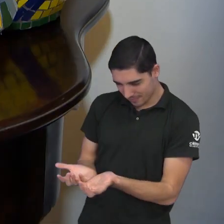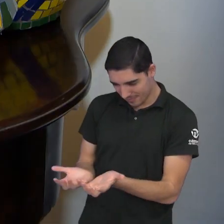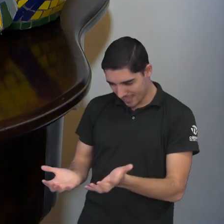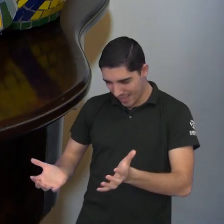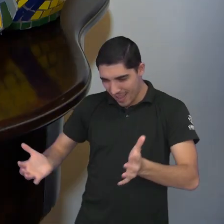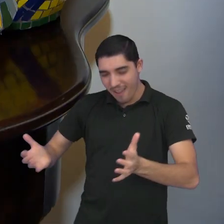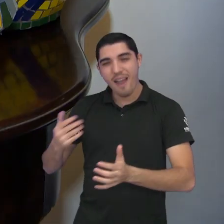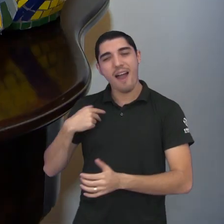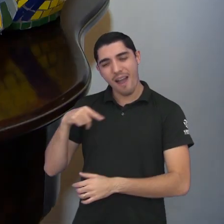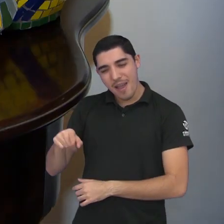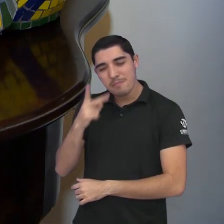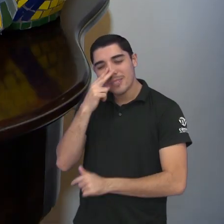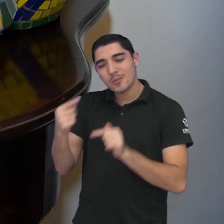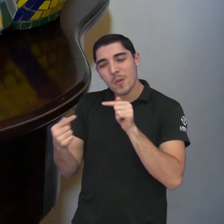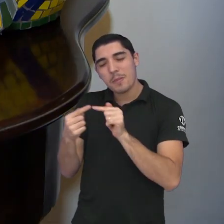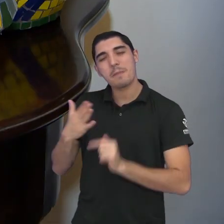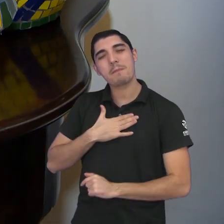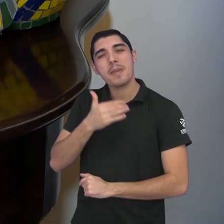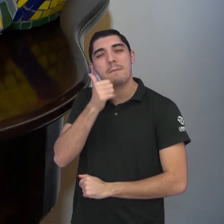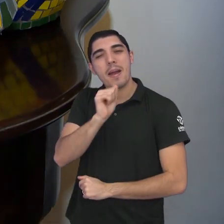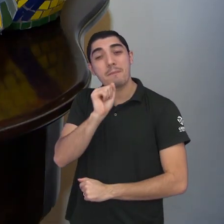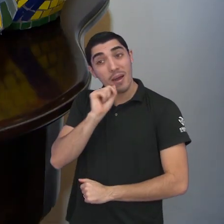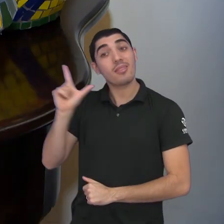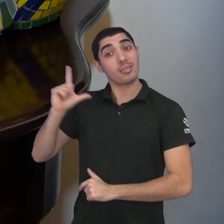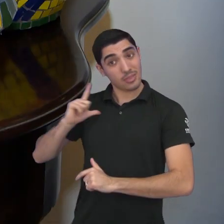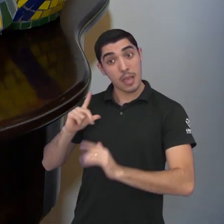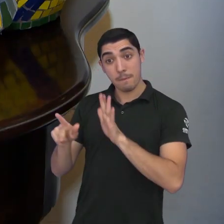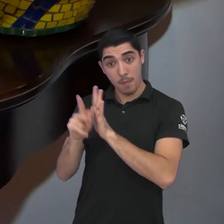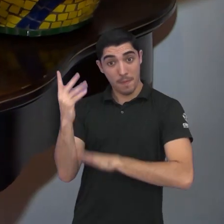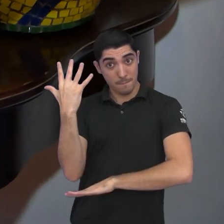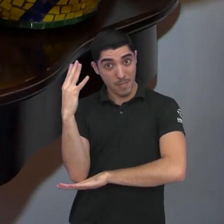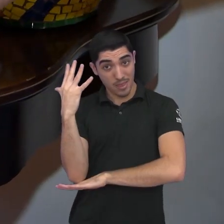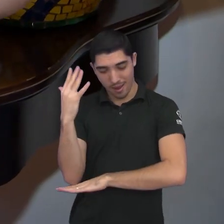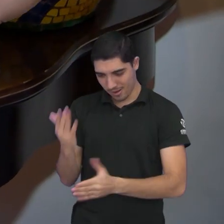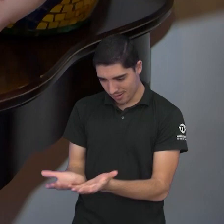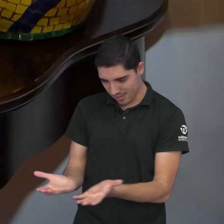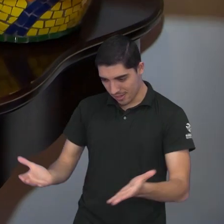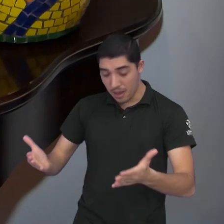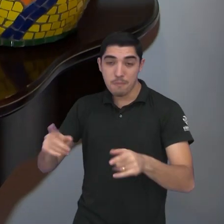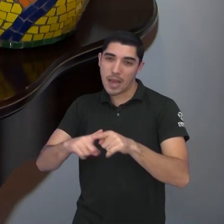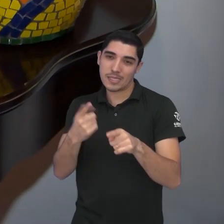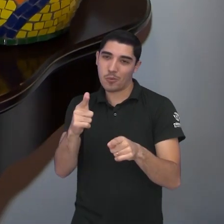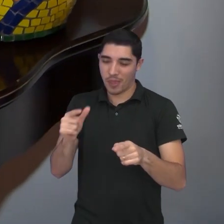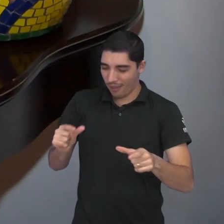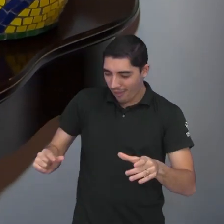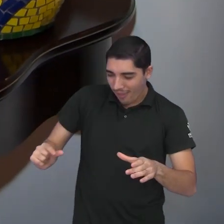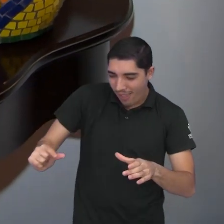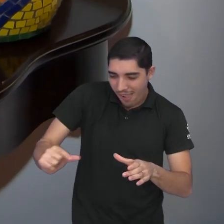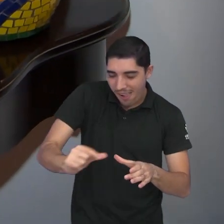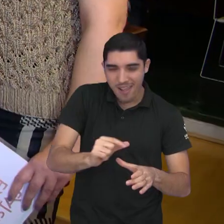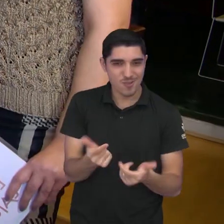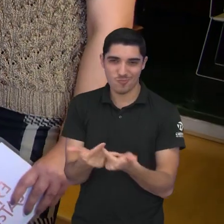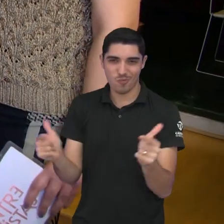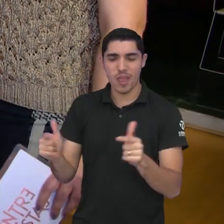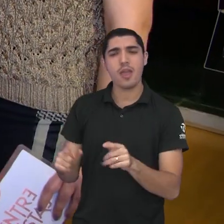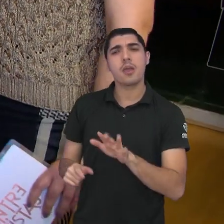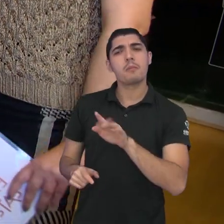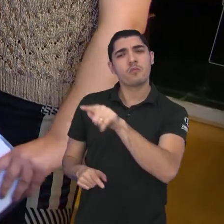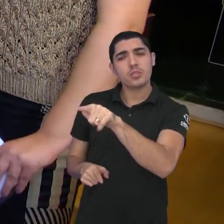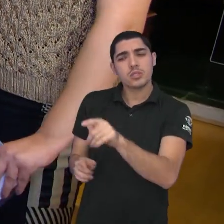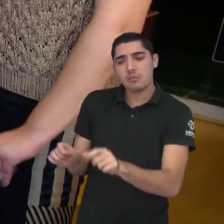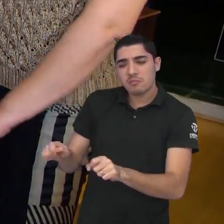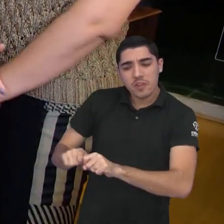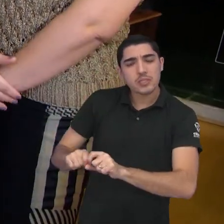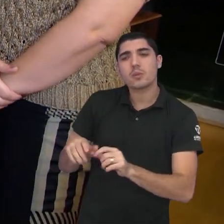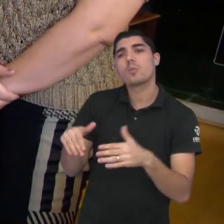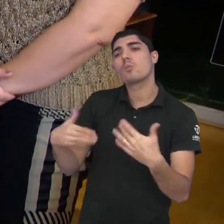Essa gamelinha, eu lembro da minha mãe. A minha mãe tem uma gamela dessa daqui de madeira, só que não tem o mosaico. Essa daqui